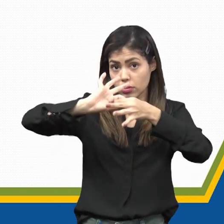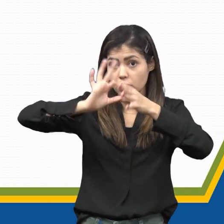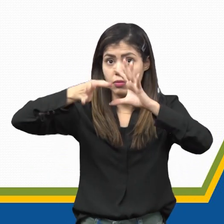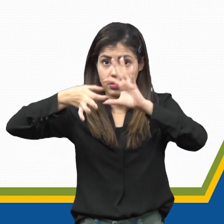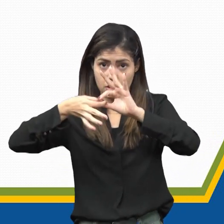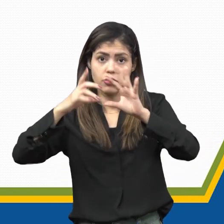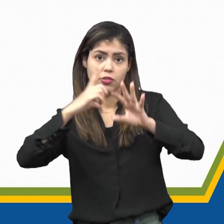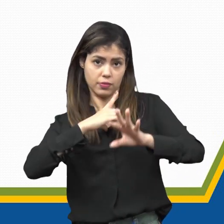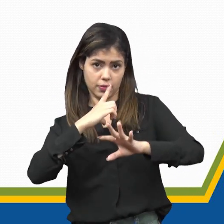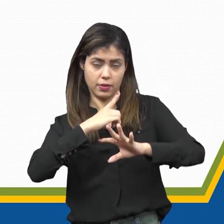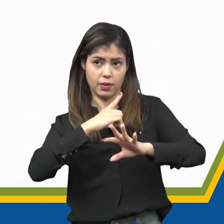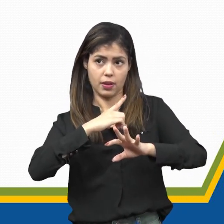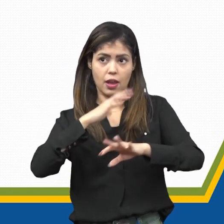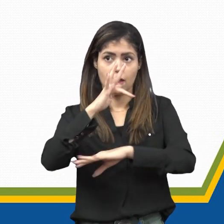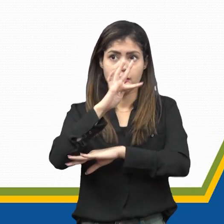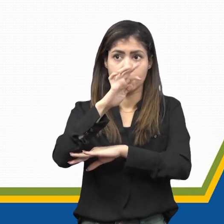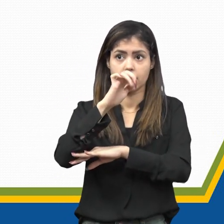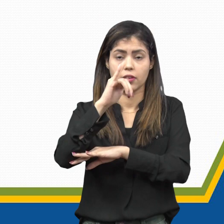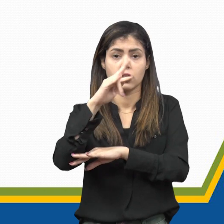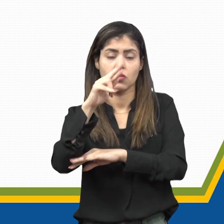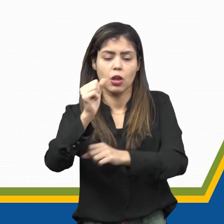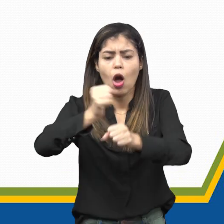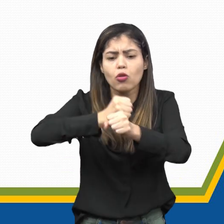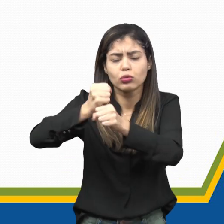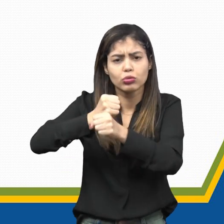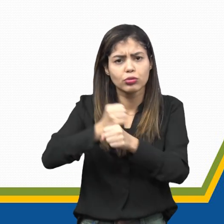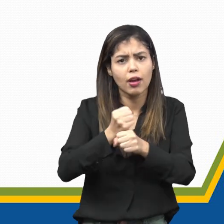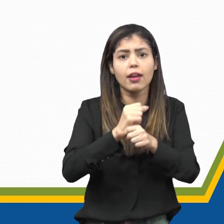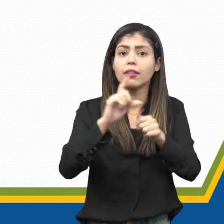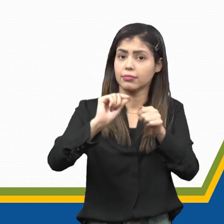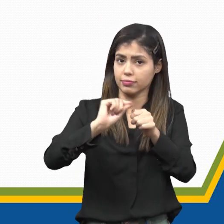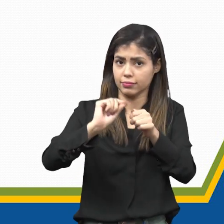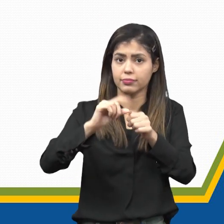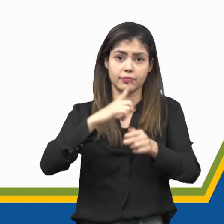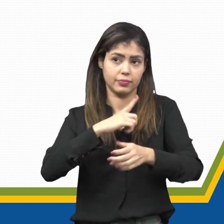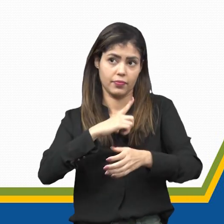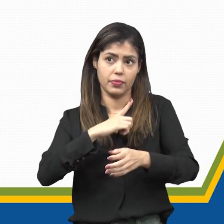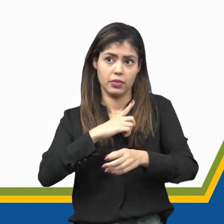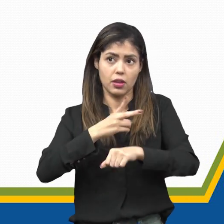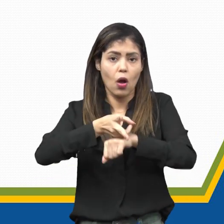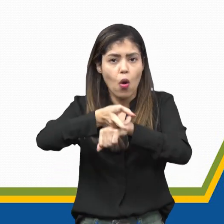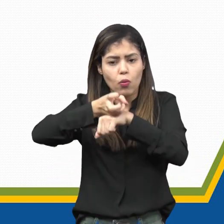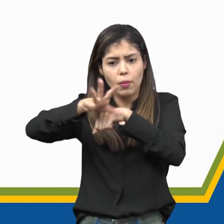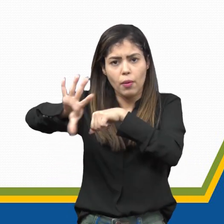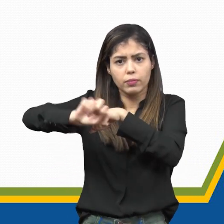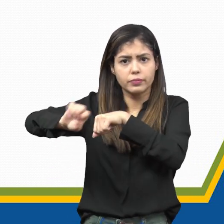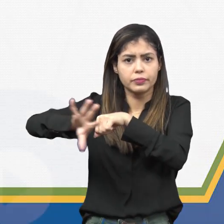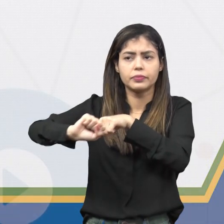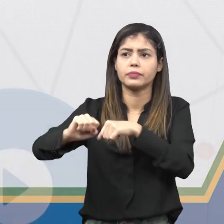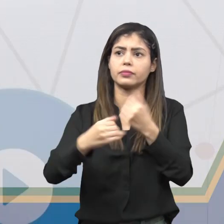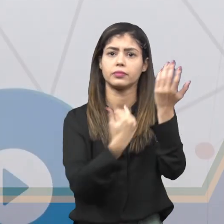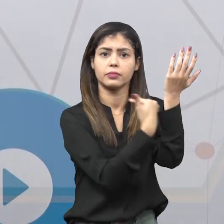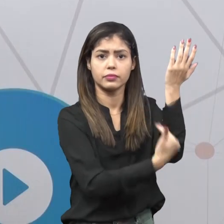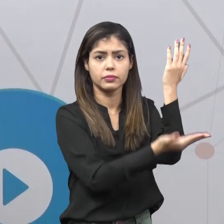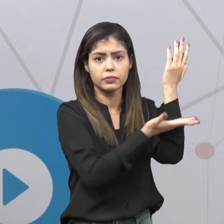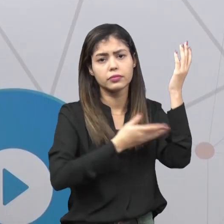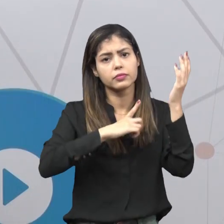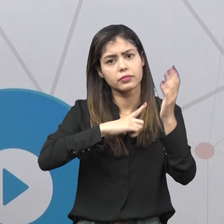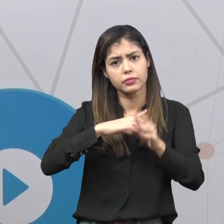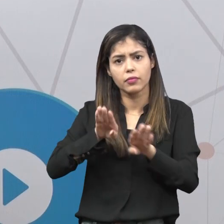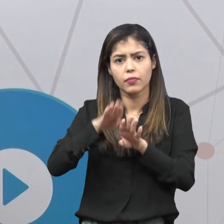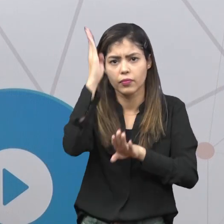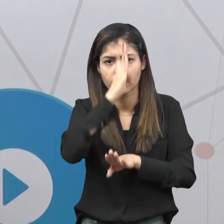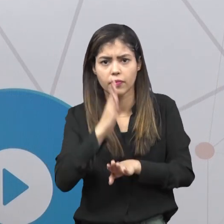as feitorias, A gente tem a construção de feitorias. Com a extração do pau-brasil, nós precisávamos de